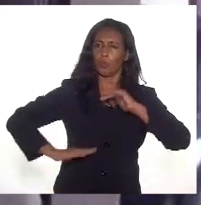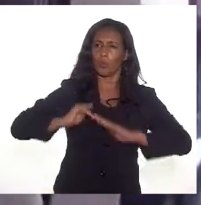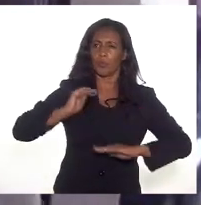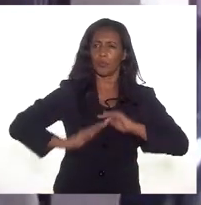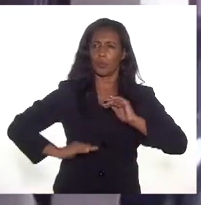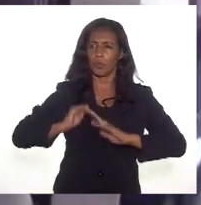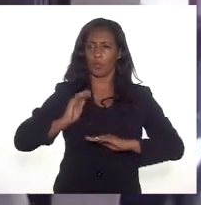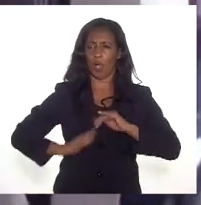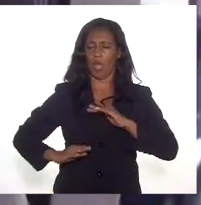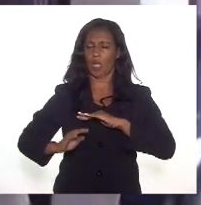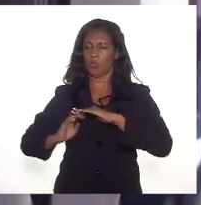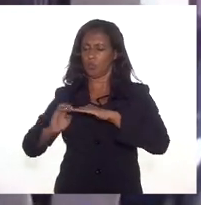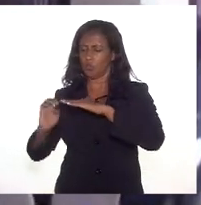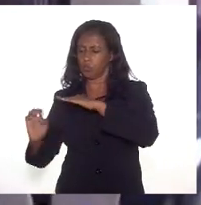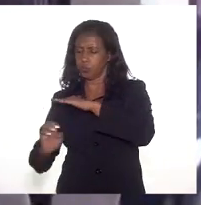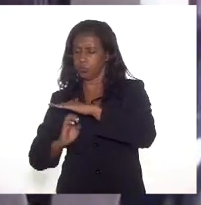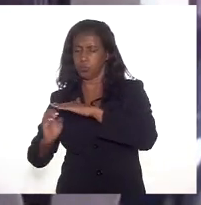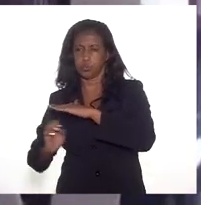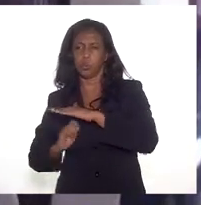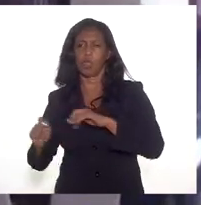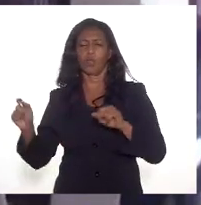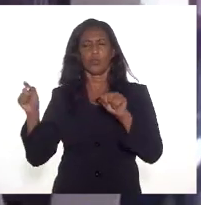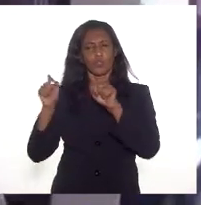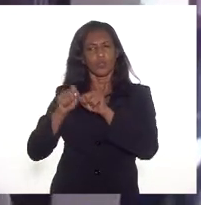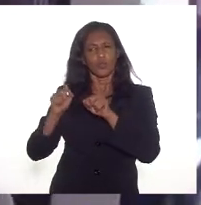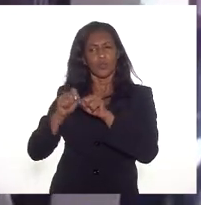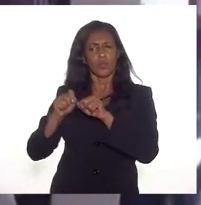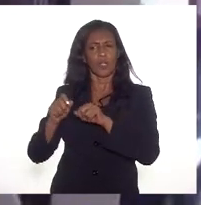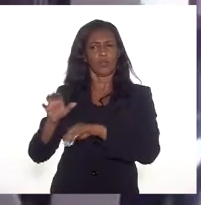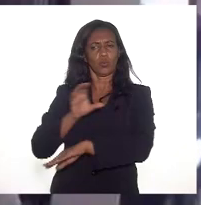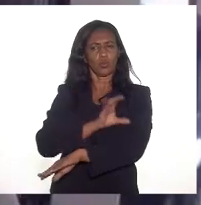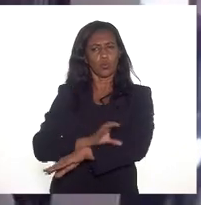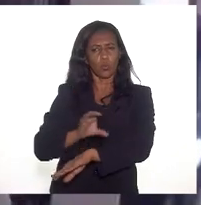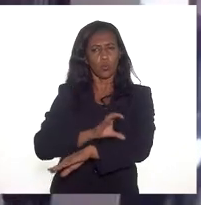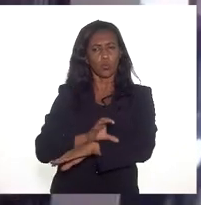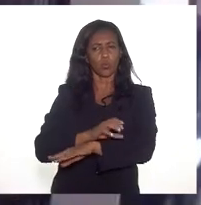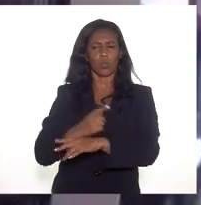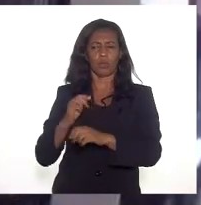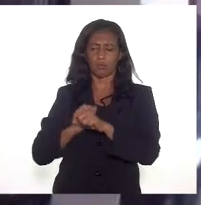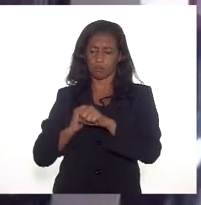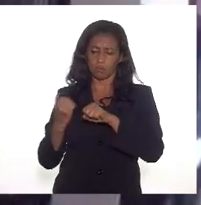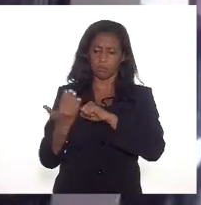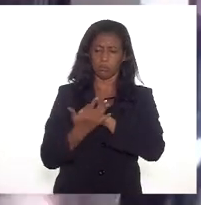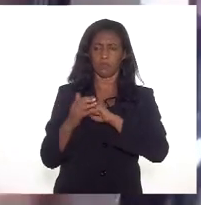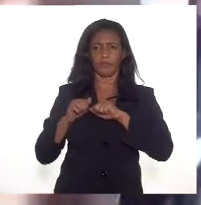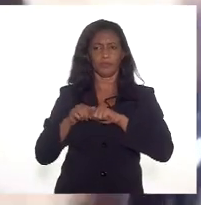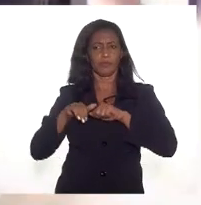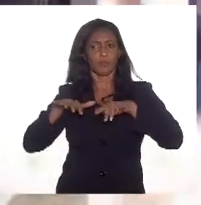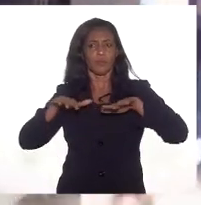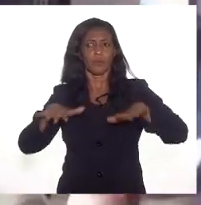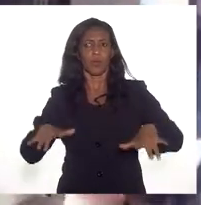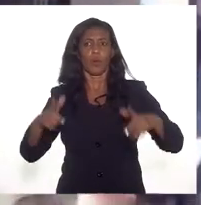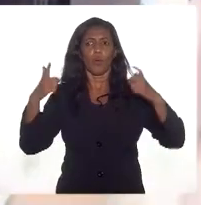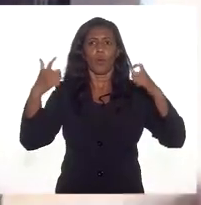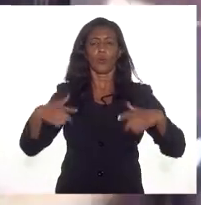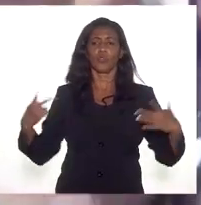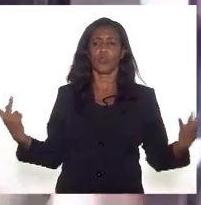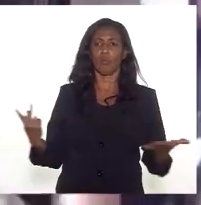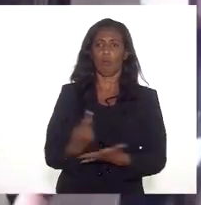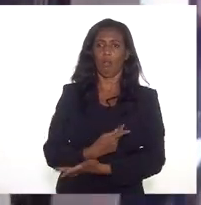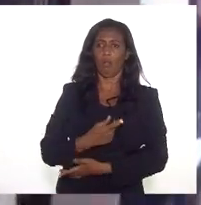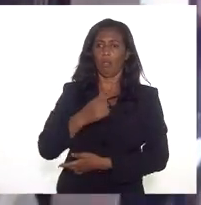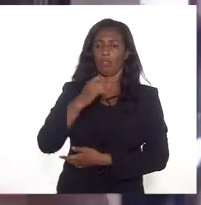os empreendedores, os fazedores de cultura no nosso estado por conta da pandemia, onde, por exemplo, a gente